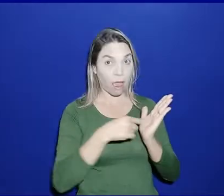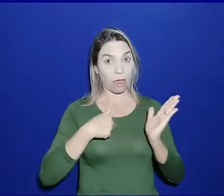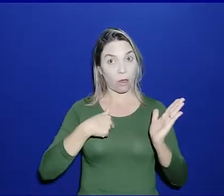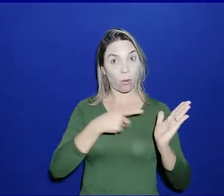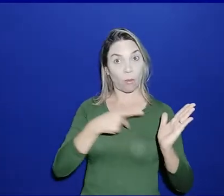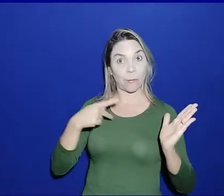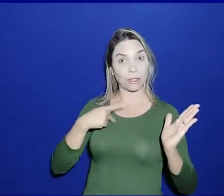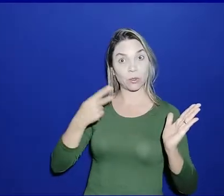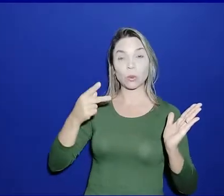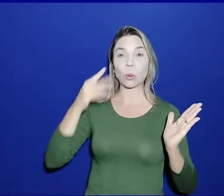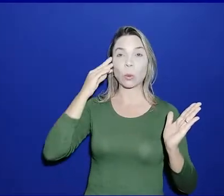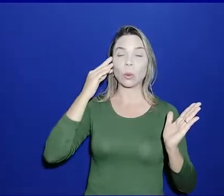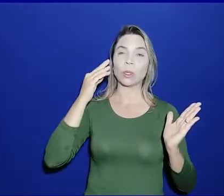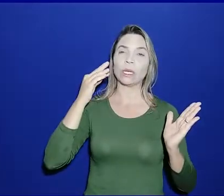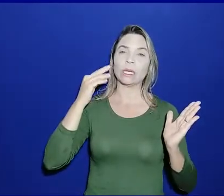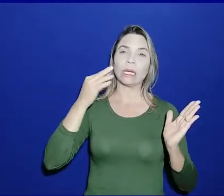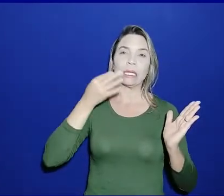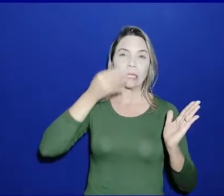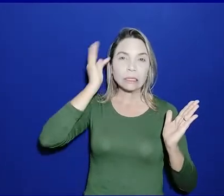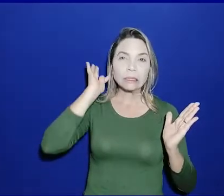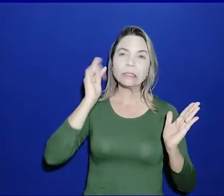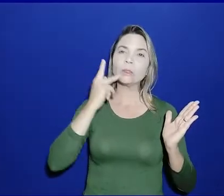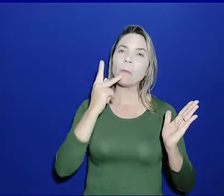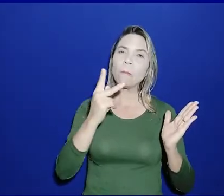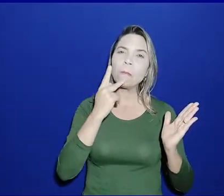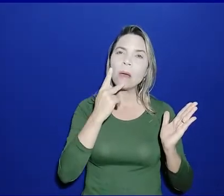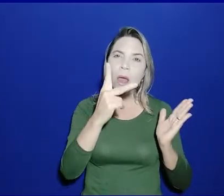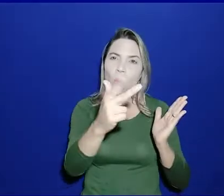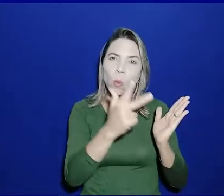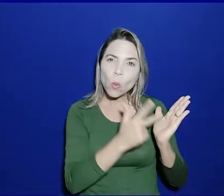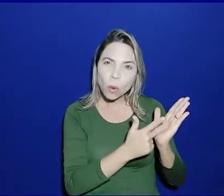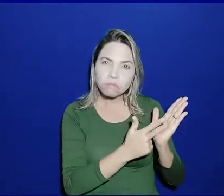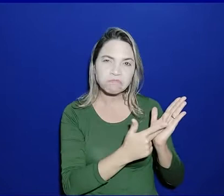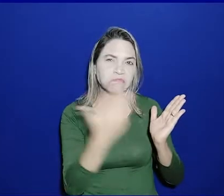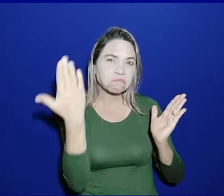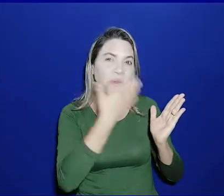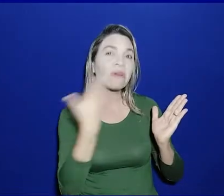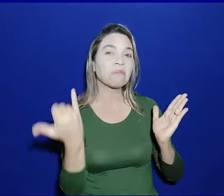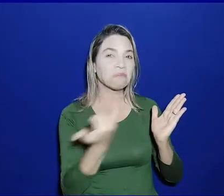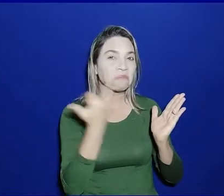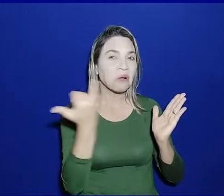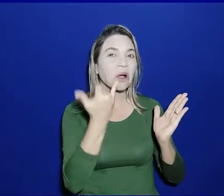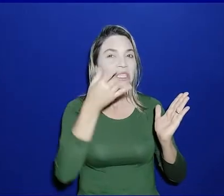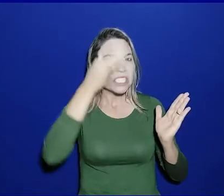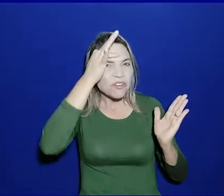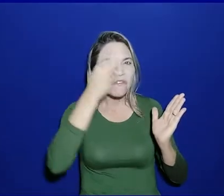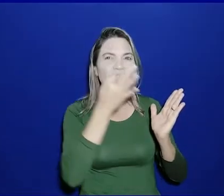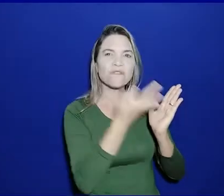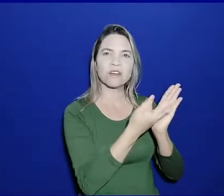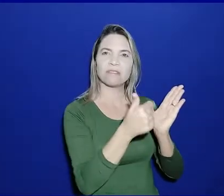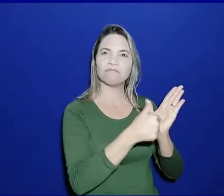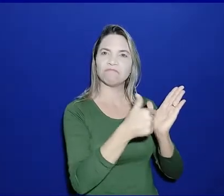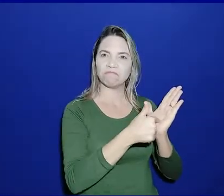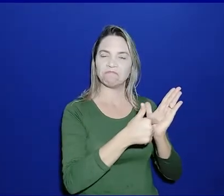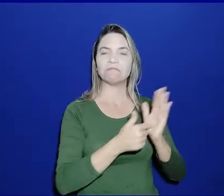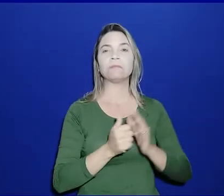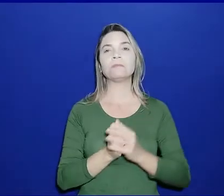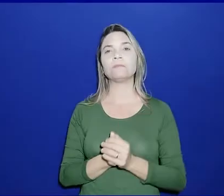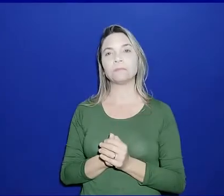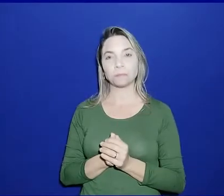aquilo que eu estou dizendo é de fato aquilo que está escrito. Precisamos ser fiéis ao texto bíblico que nos diz